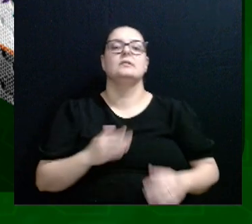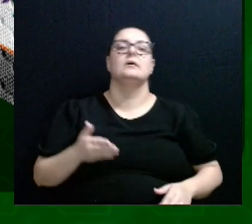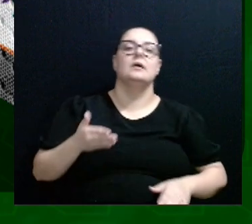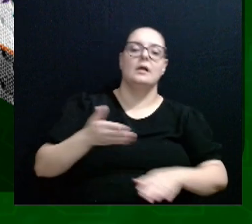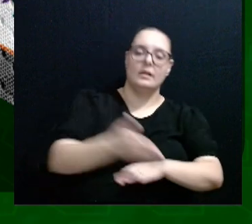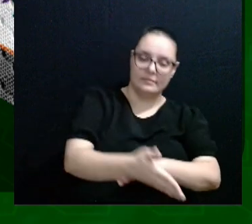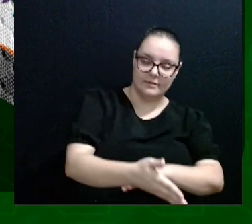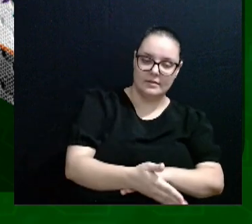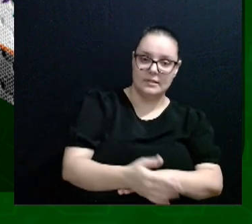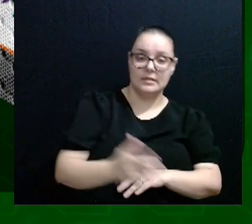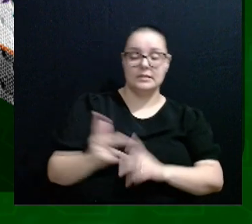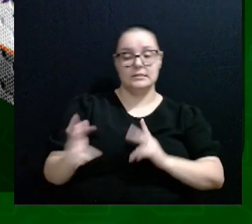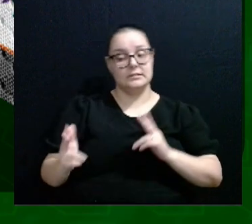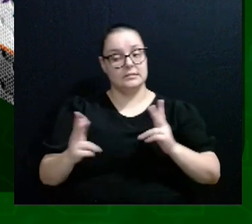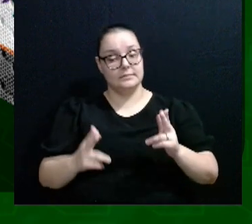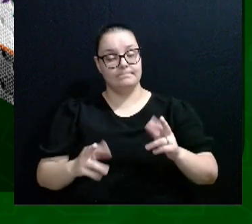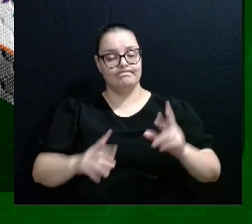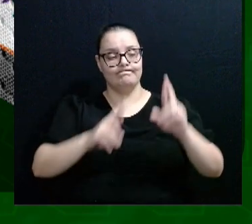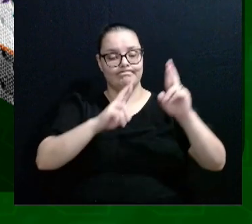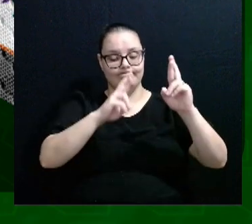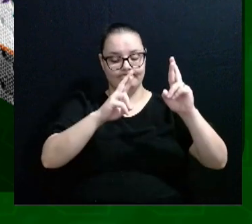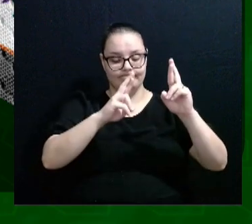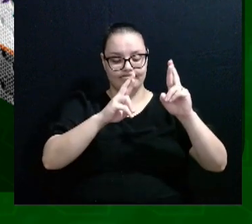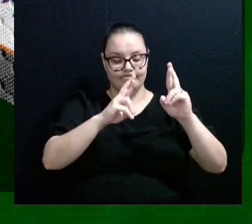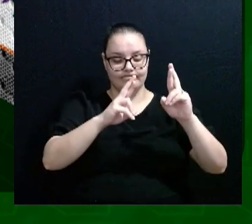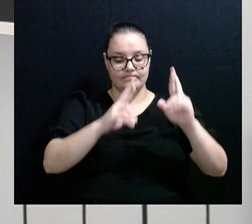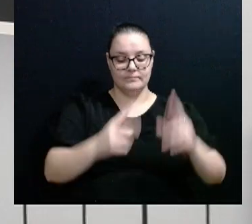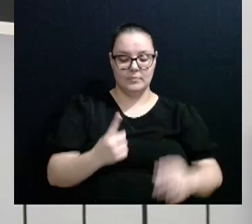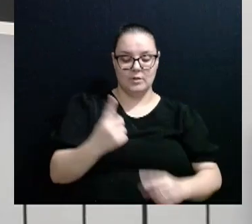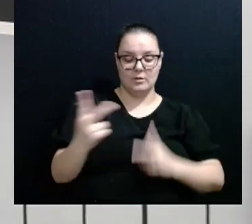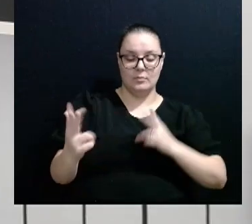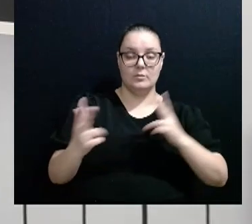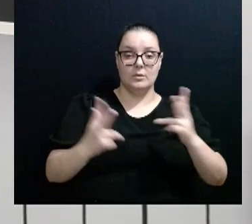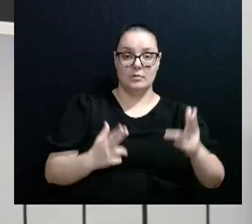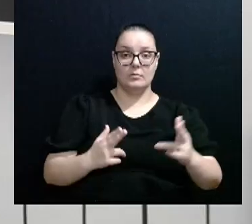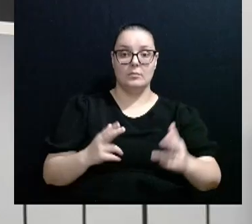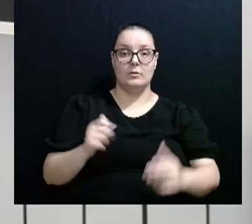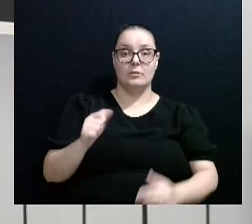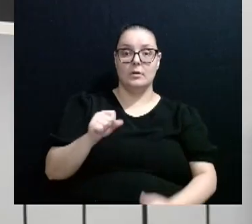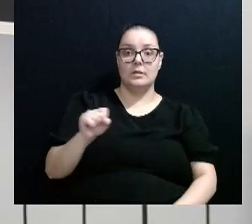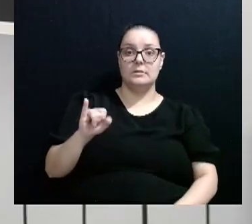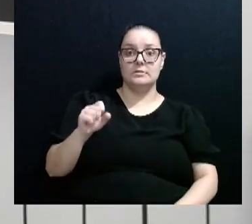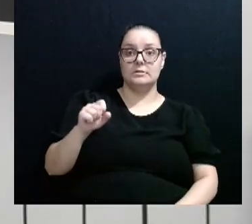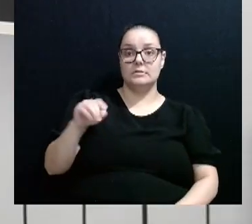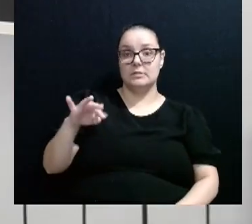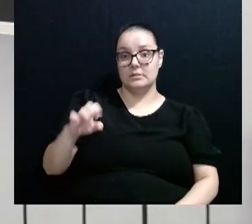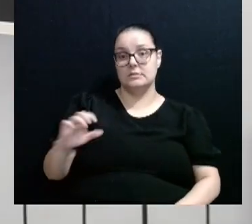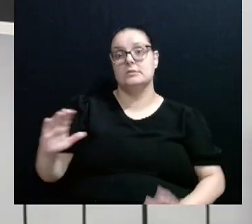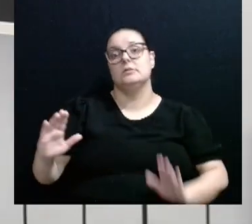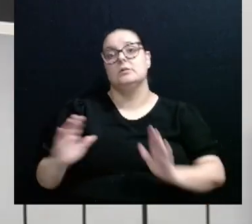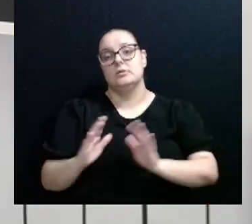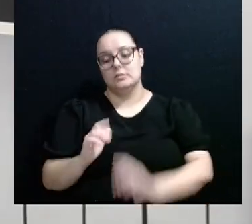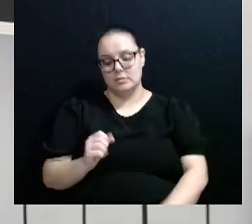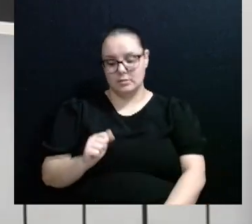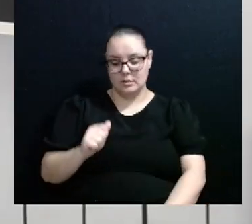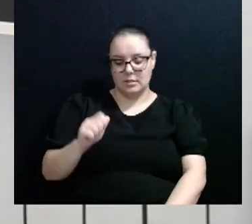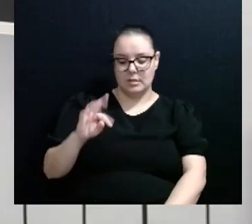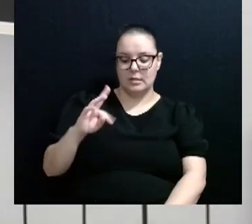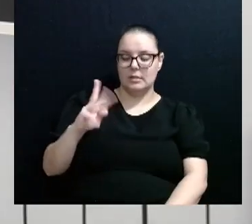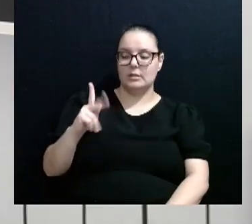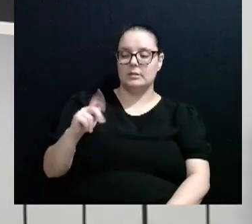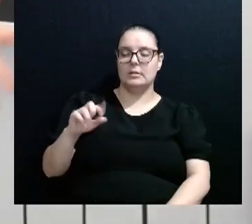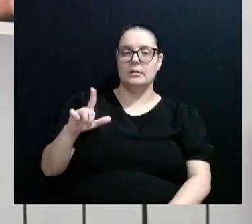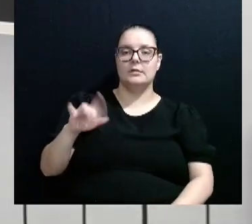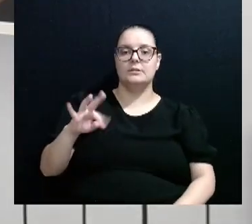precisar torcer por pelo menos um empate do Assisense diante do Atlético, que jogam às 9h